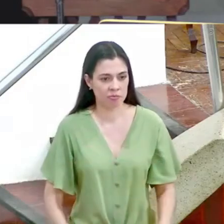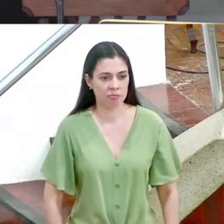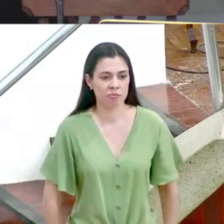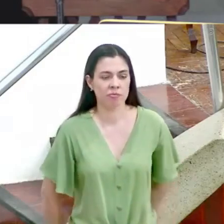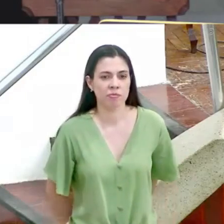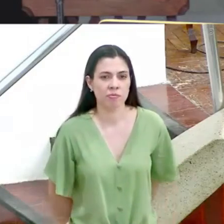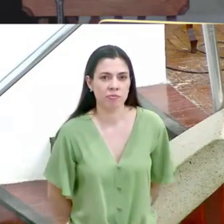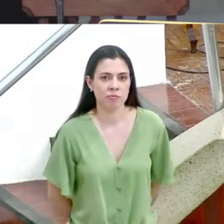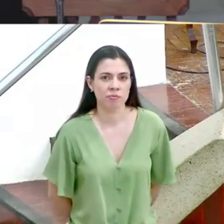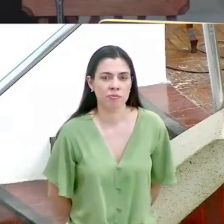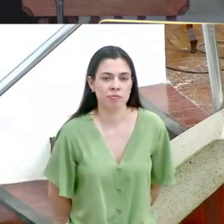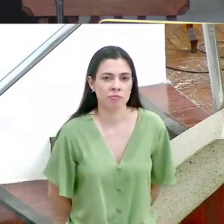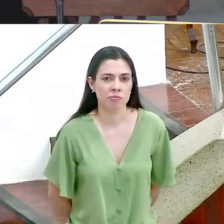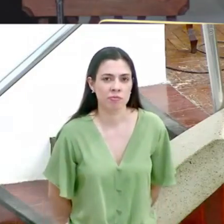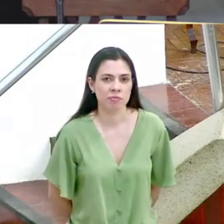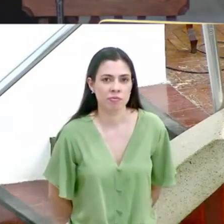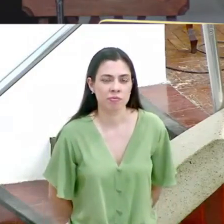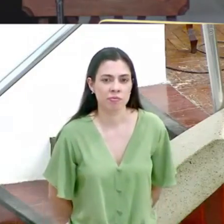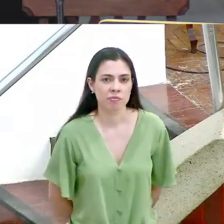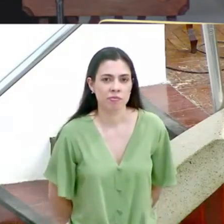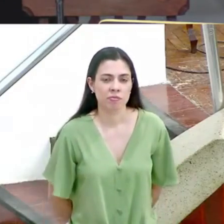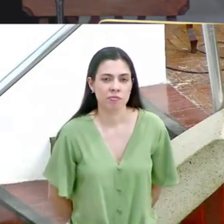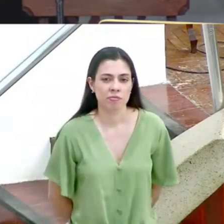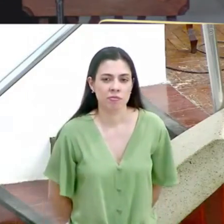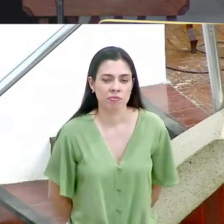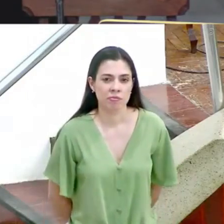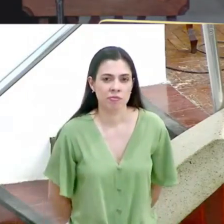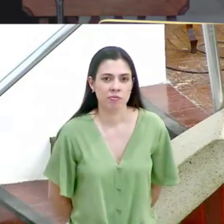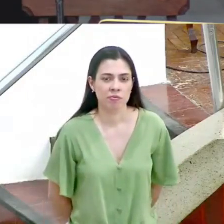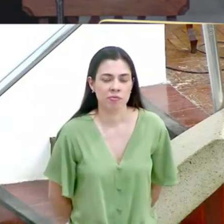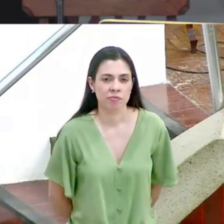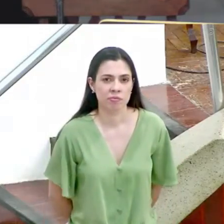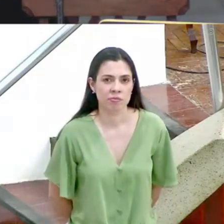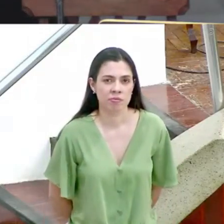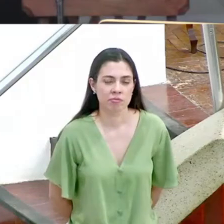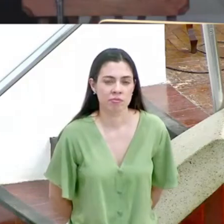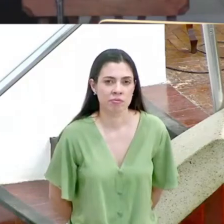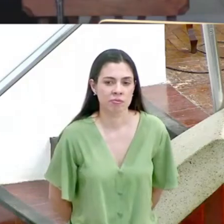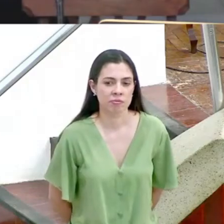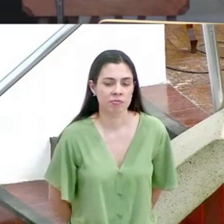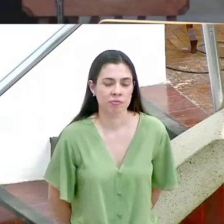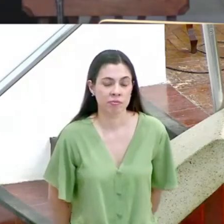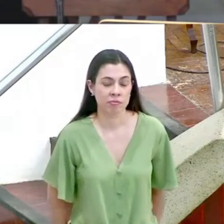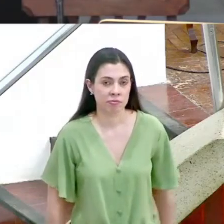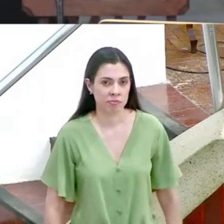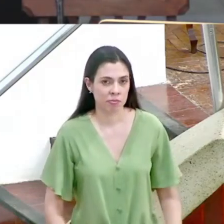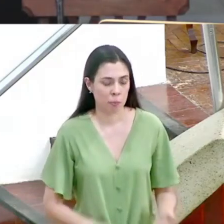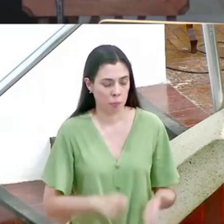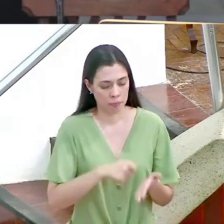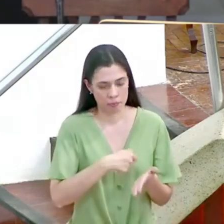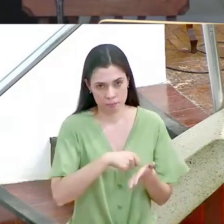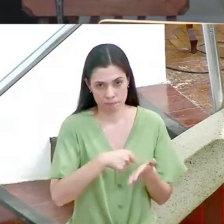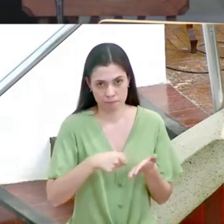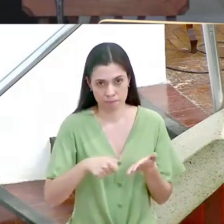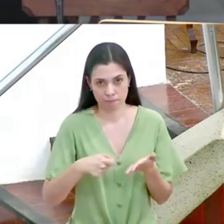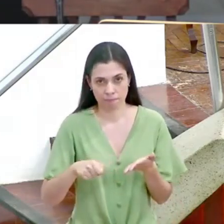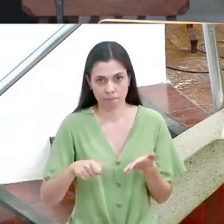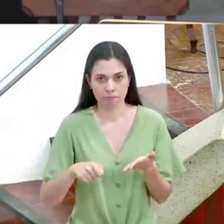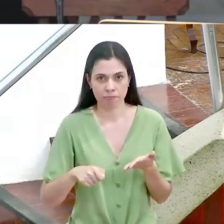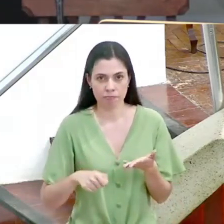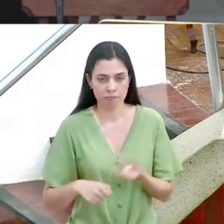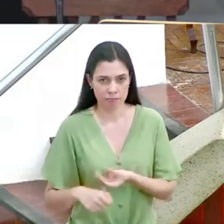Cristo alguns outros relatos do Evangelho vão falar que